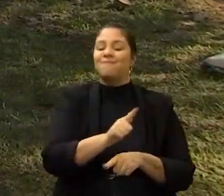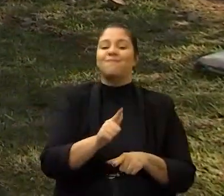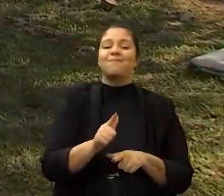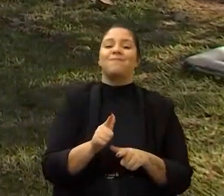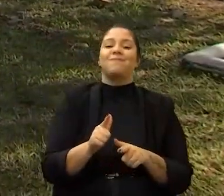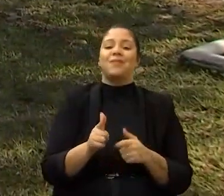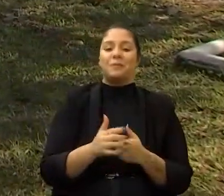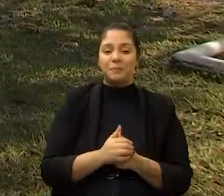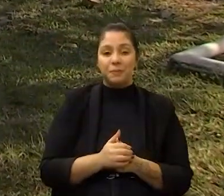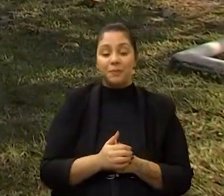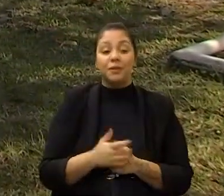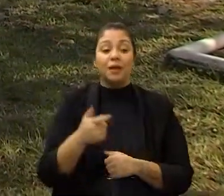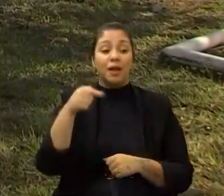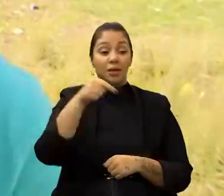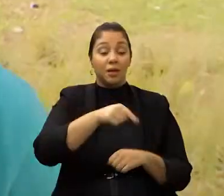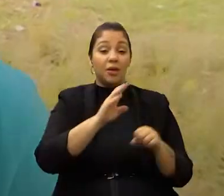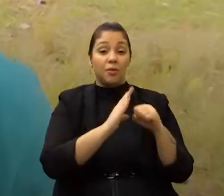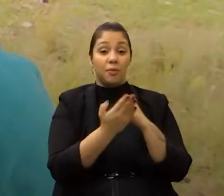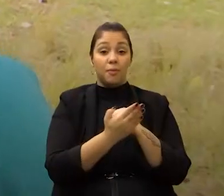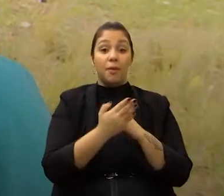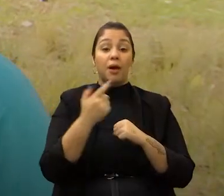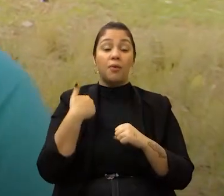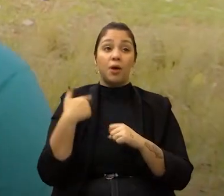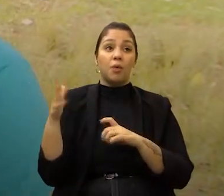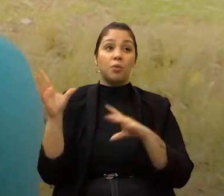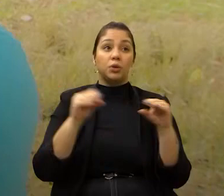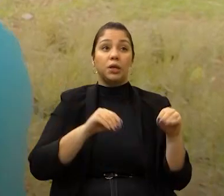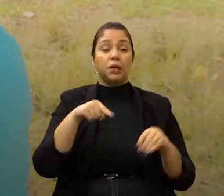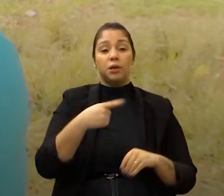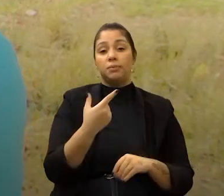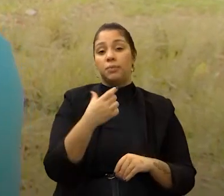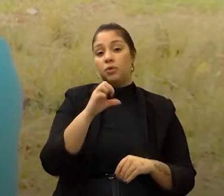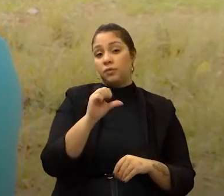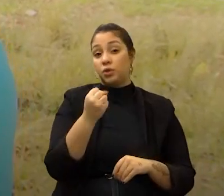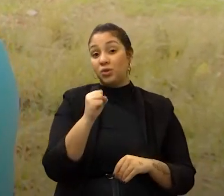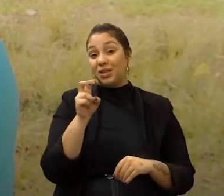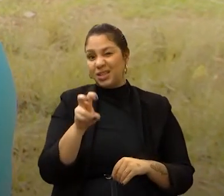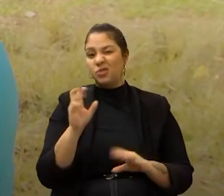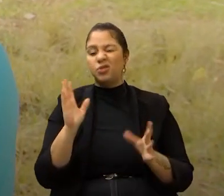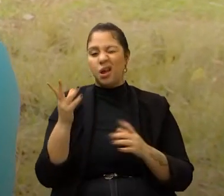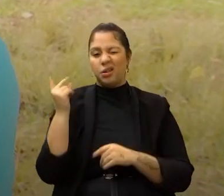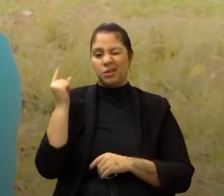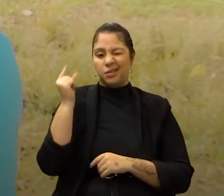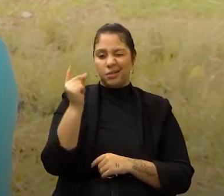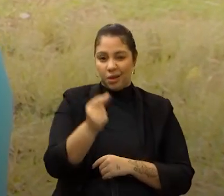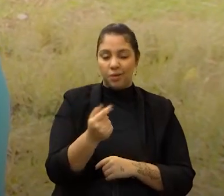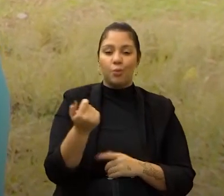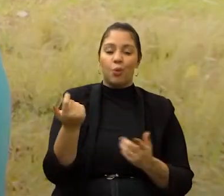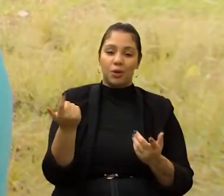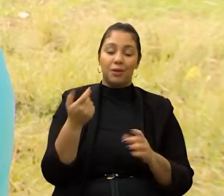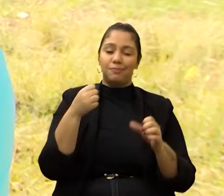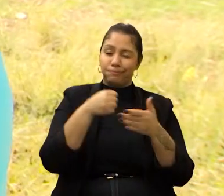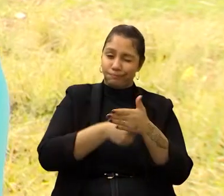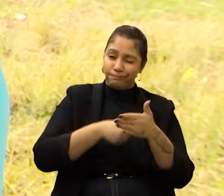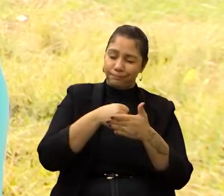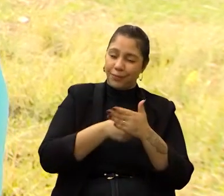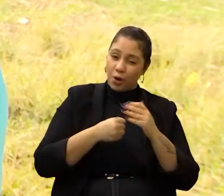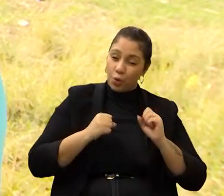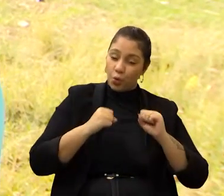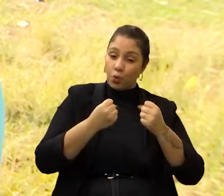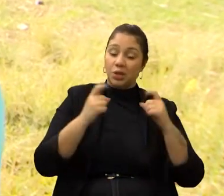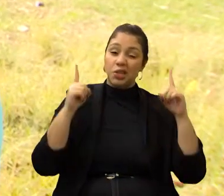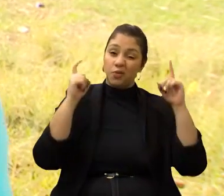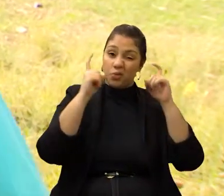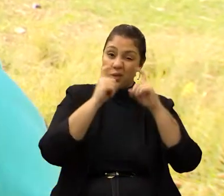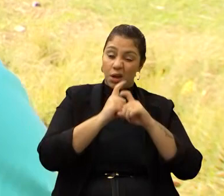e comemorou a conquista eu vim para aqui para o bairro que Jardim 1985 Então faz bastante tempo